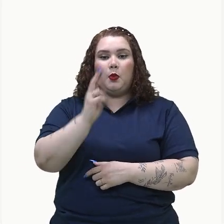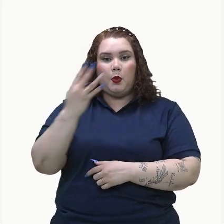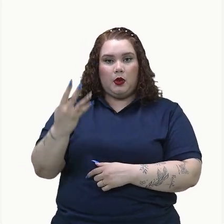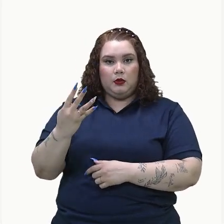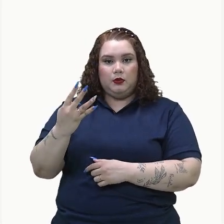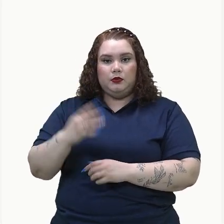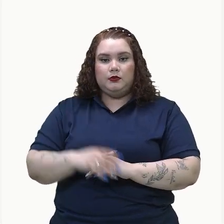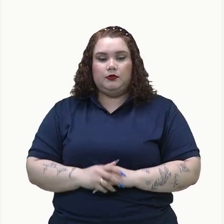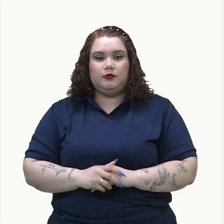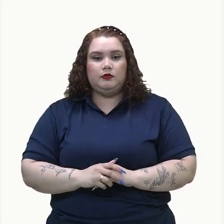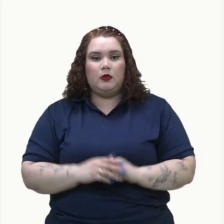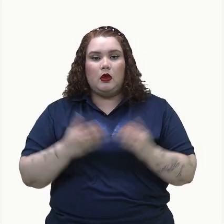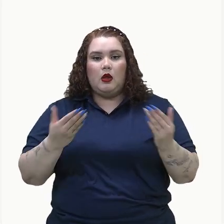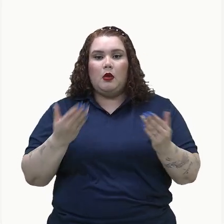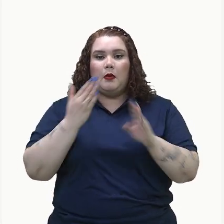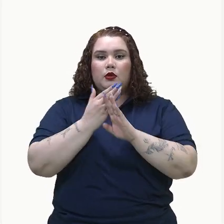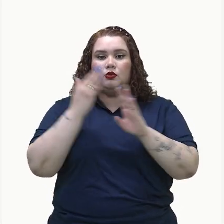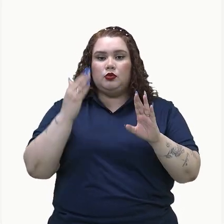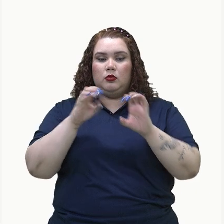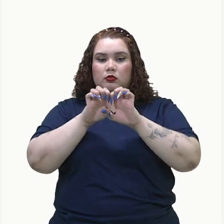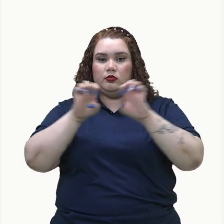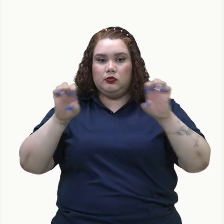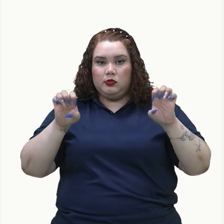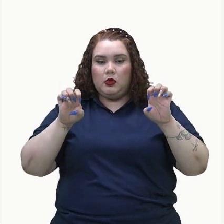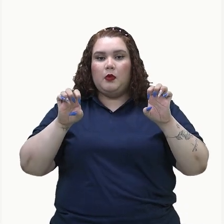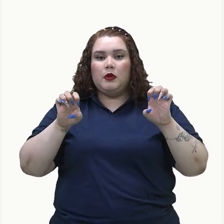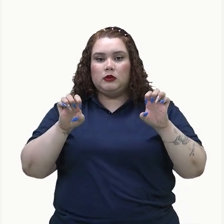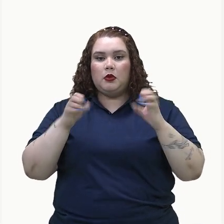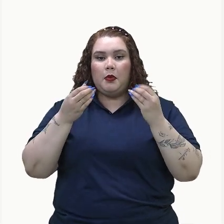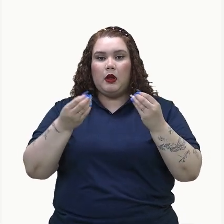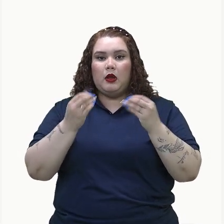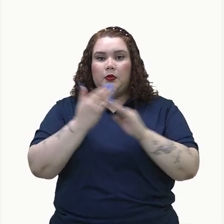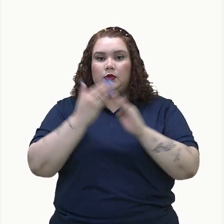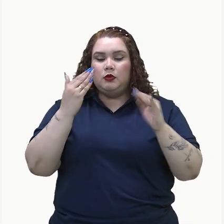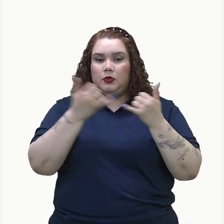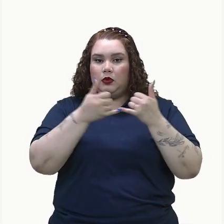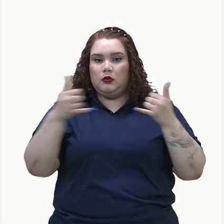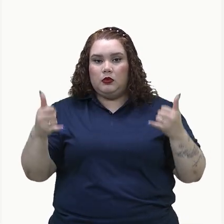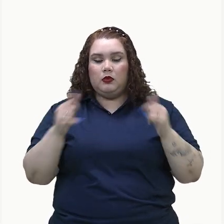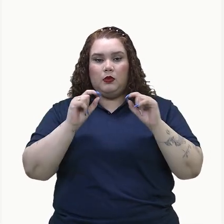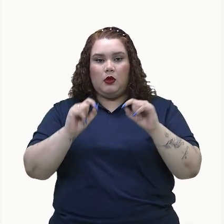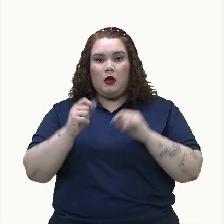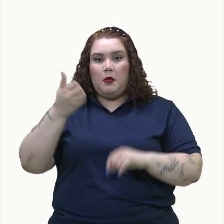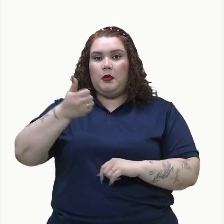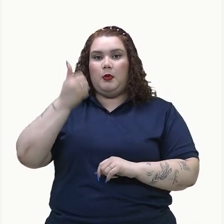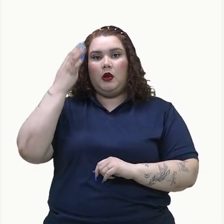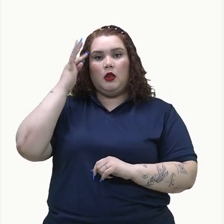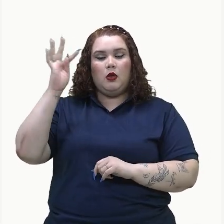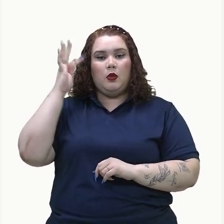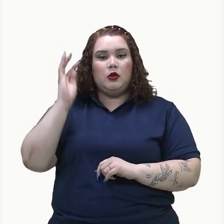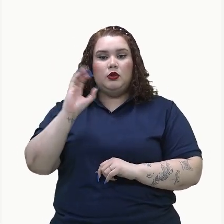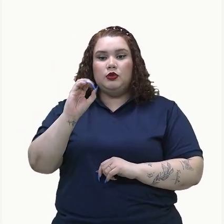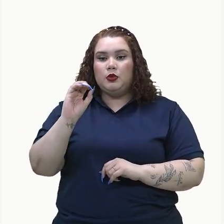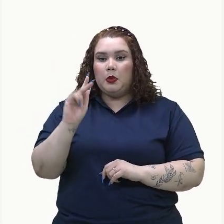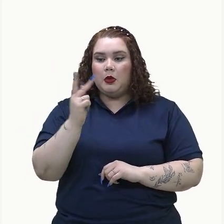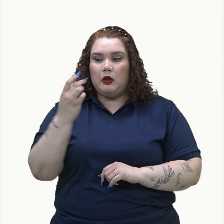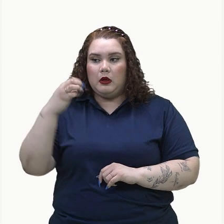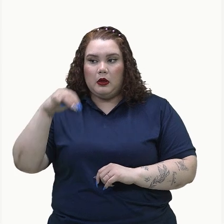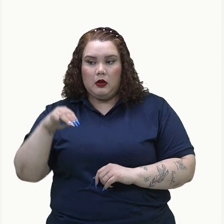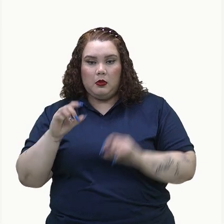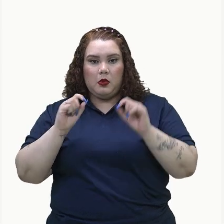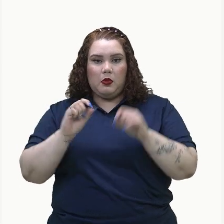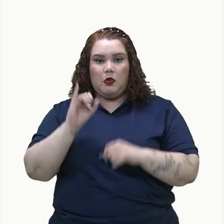encontrar a corrente, usa a primeira lei de Ohm. A primeira lei de Ohm diz que o I total é